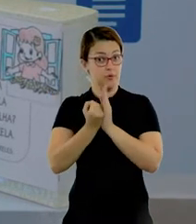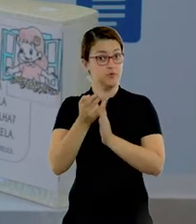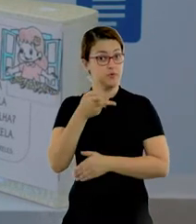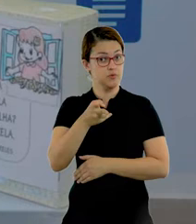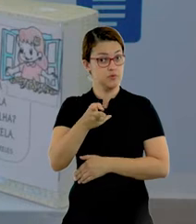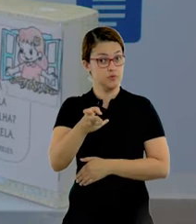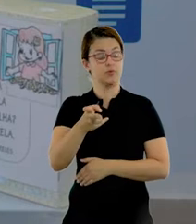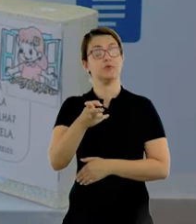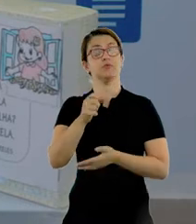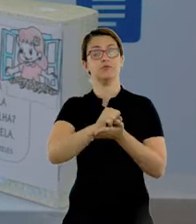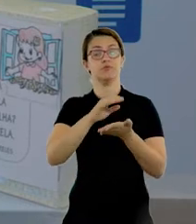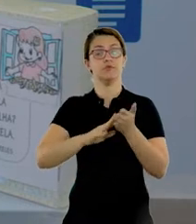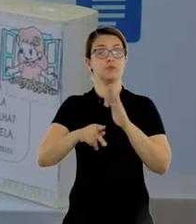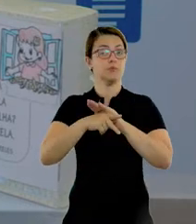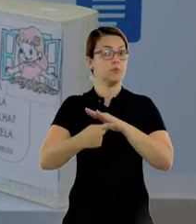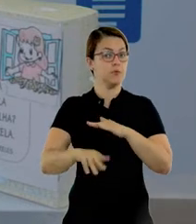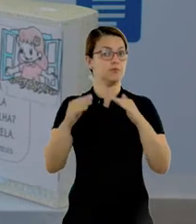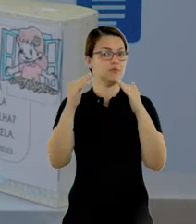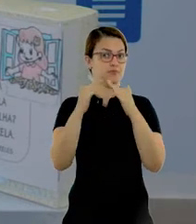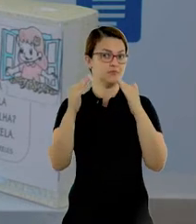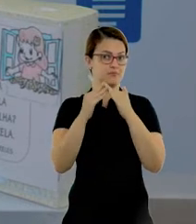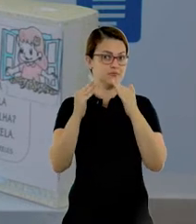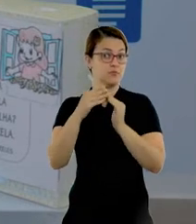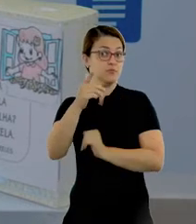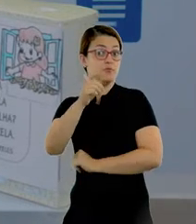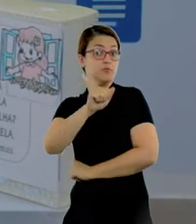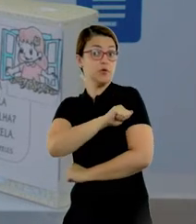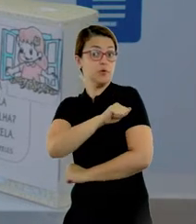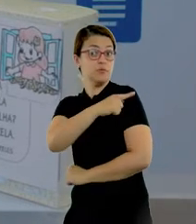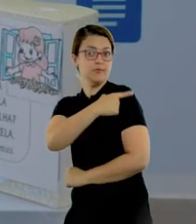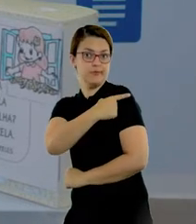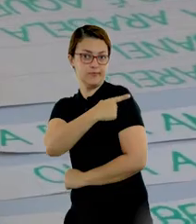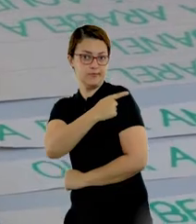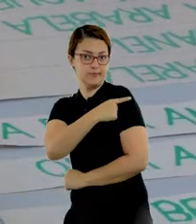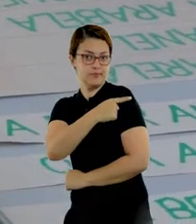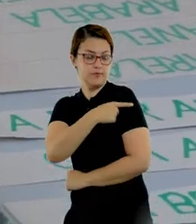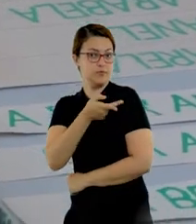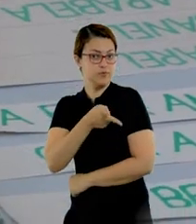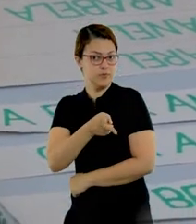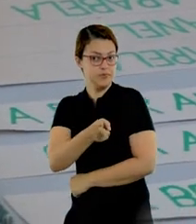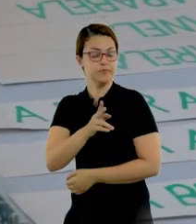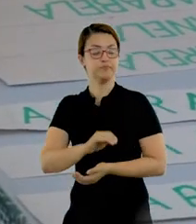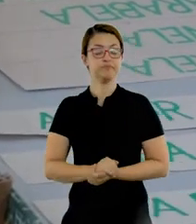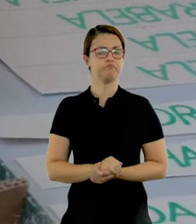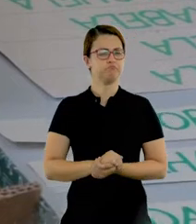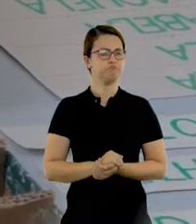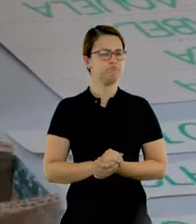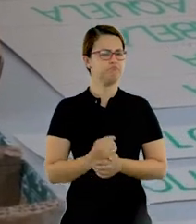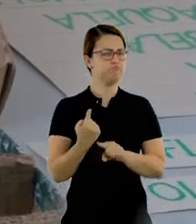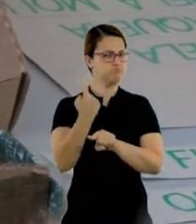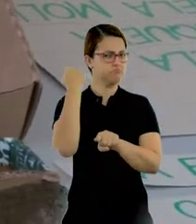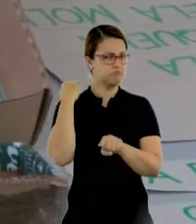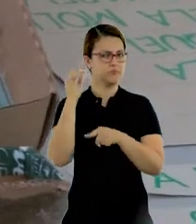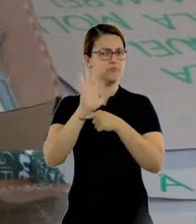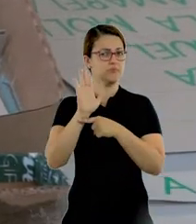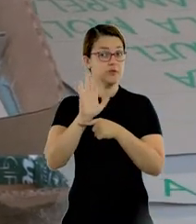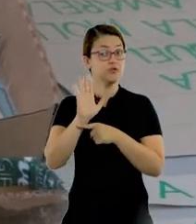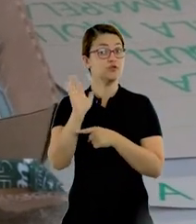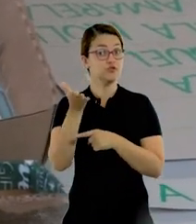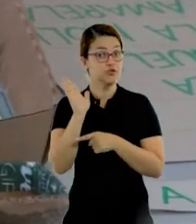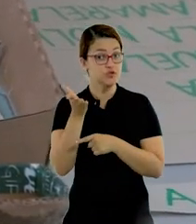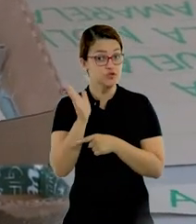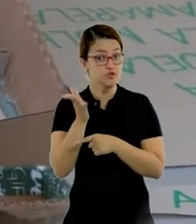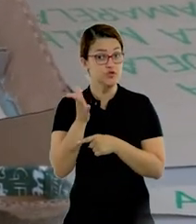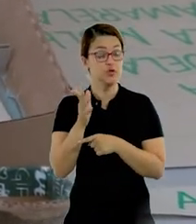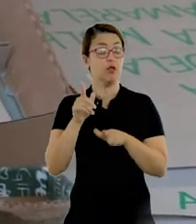atividades do Lição de Casa para as crianças do primeiro ano, tá bem? No vídeo anterior, a gente já trabalhou as letras